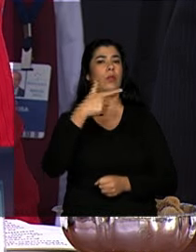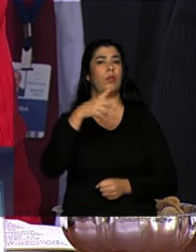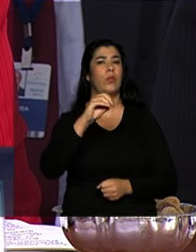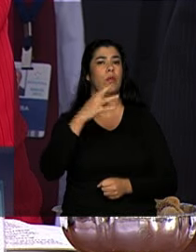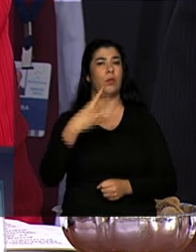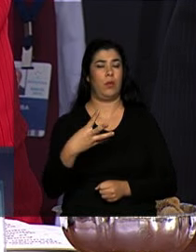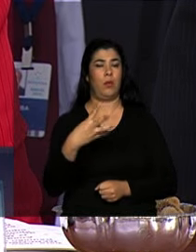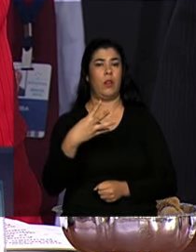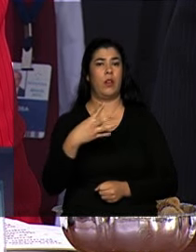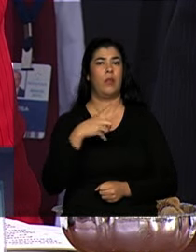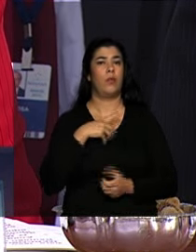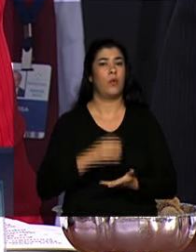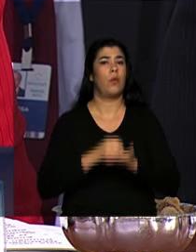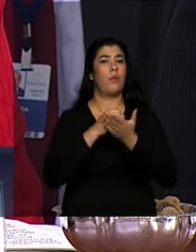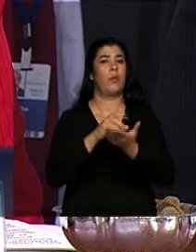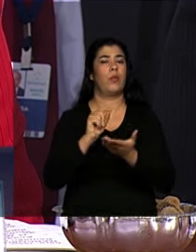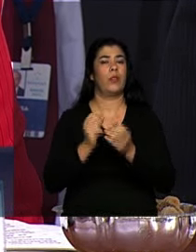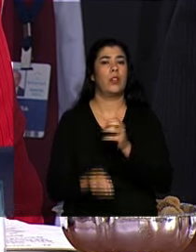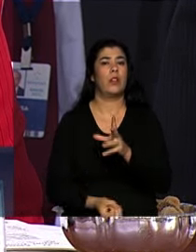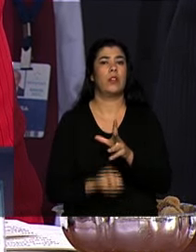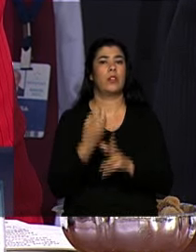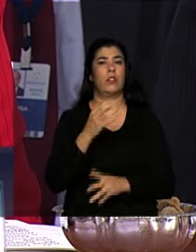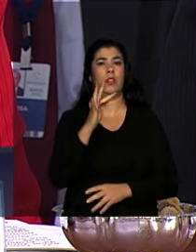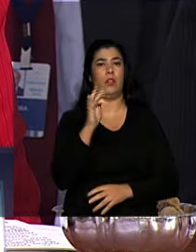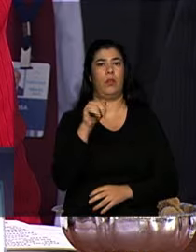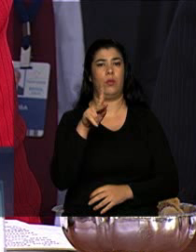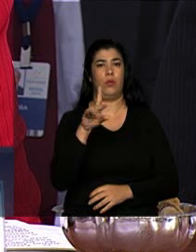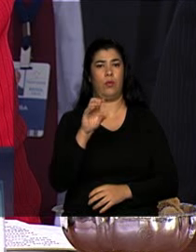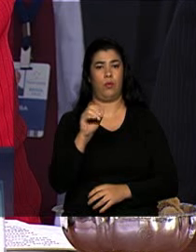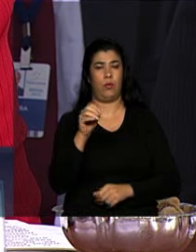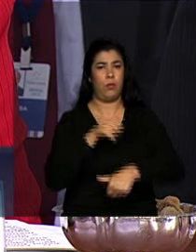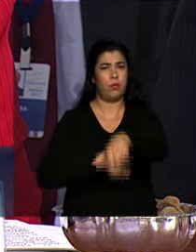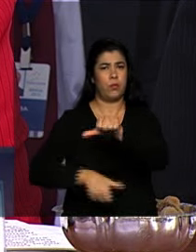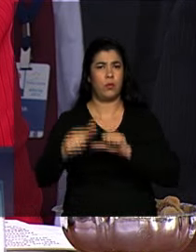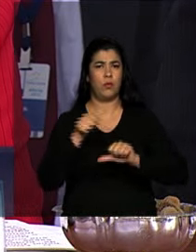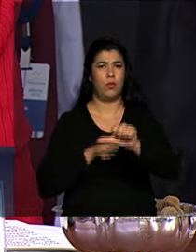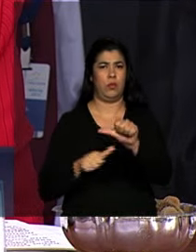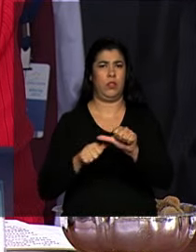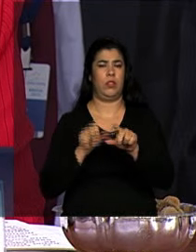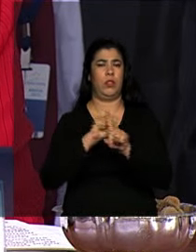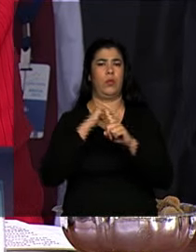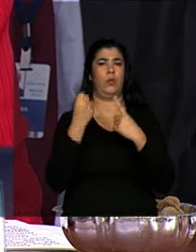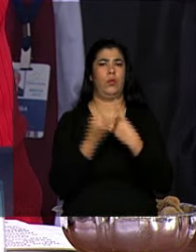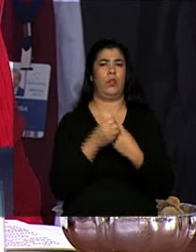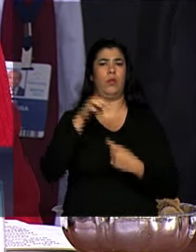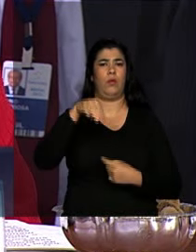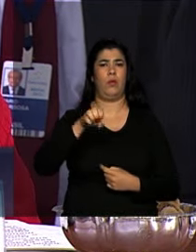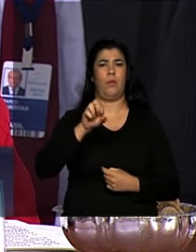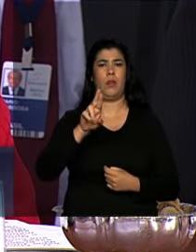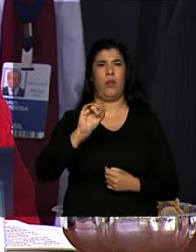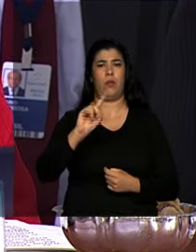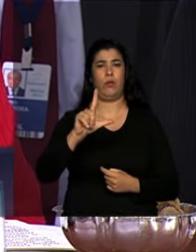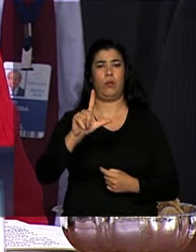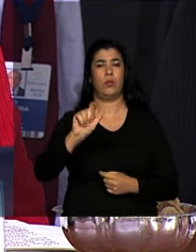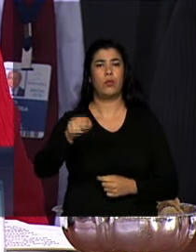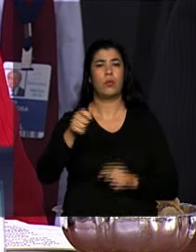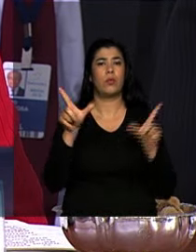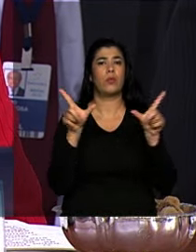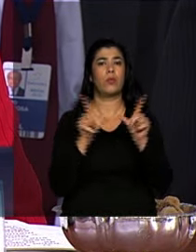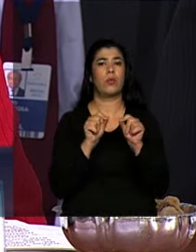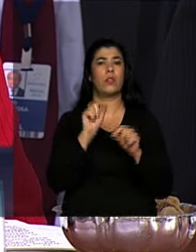a criação do Fundo de Convergência Estrutural do Mercosul. O FOCEM